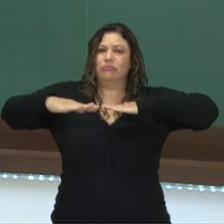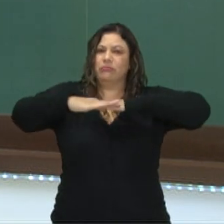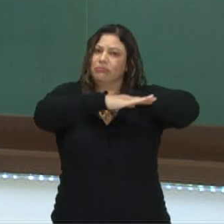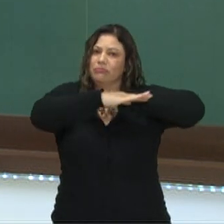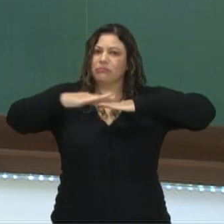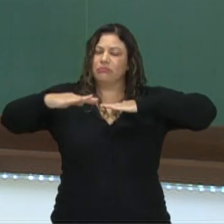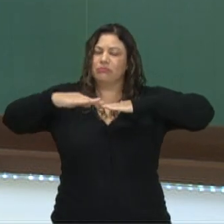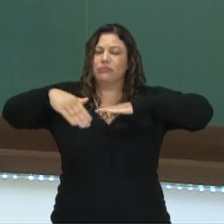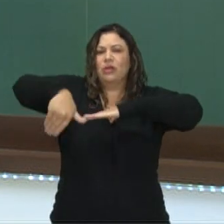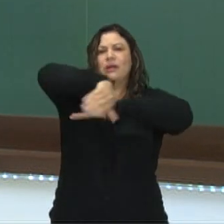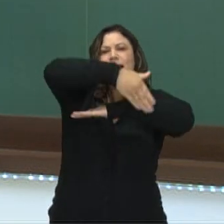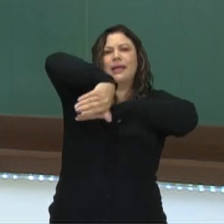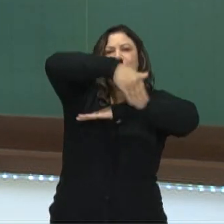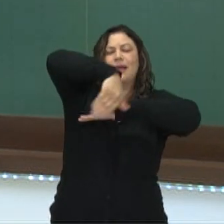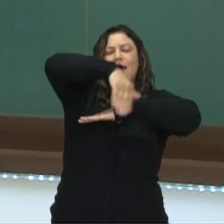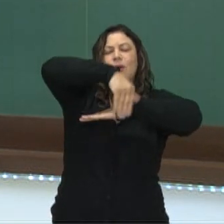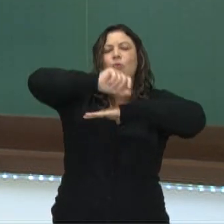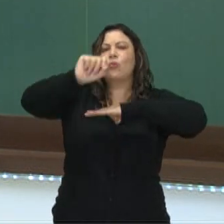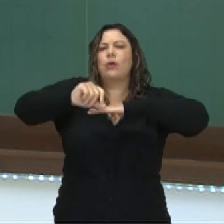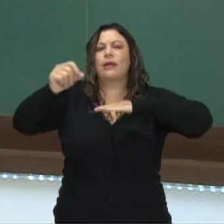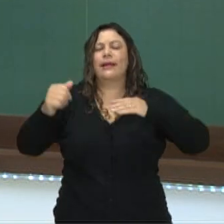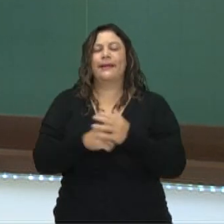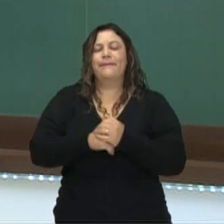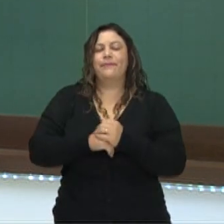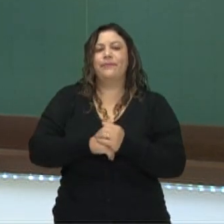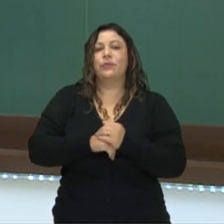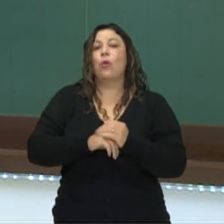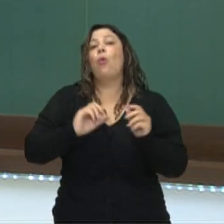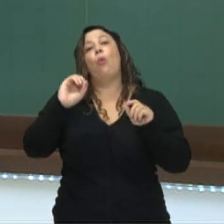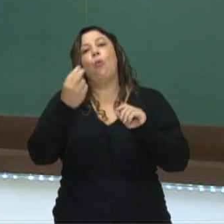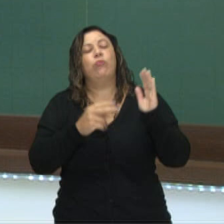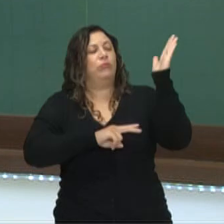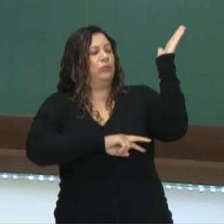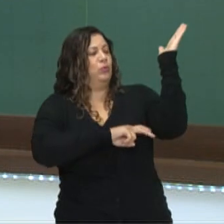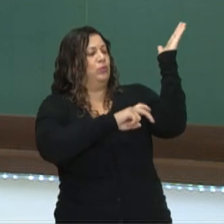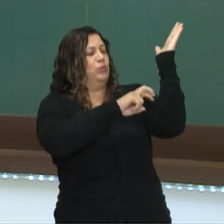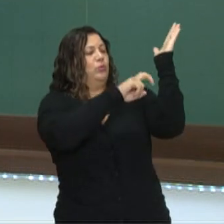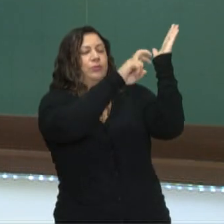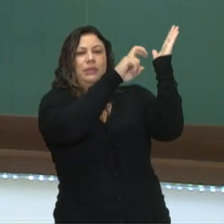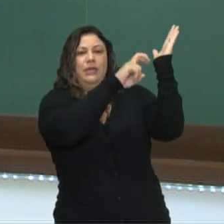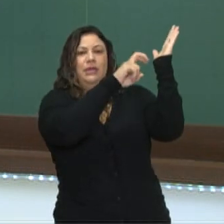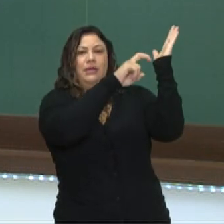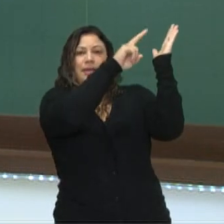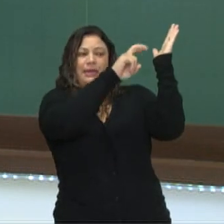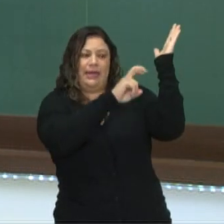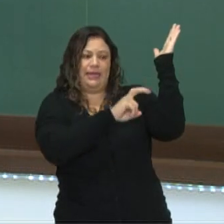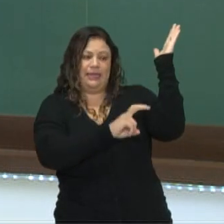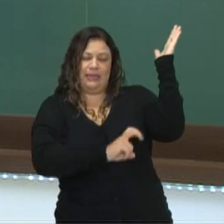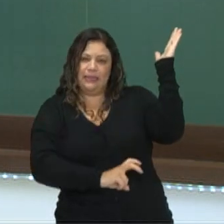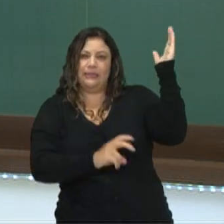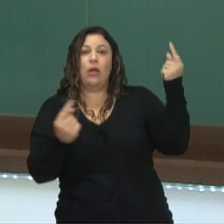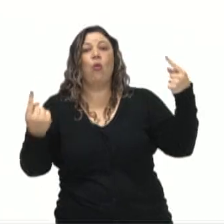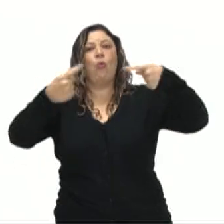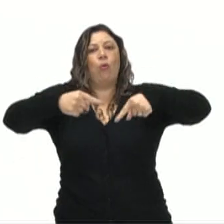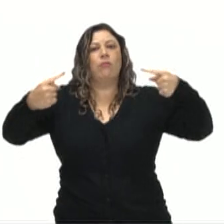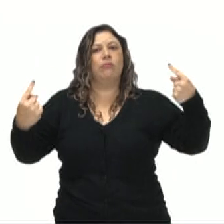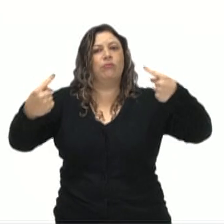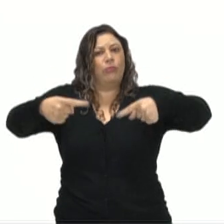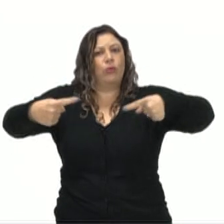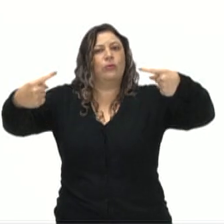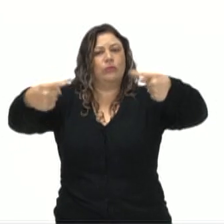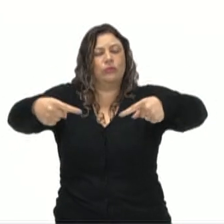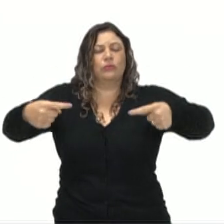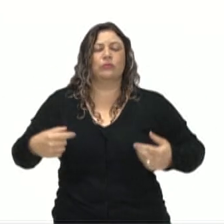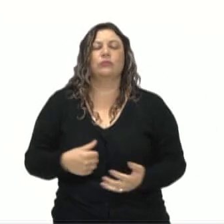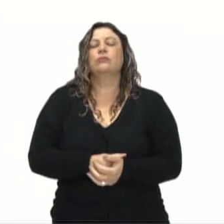né? Qual que é o oposto de subir uma escada? O oposto é descer uma escada, né? E qual que é o